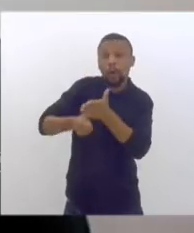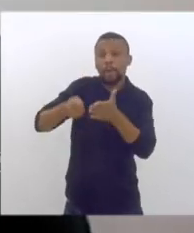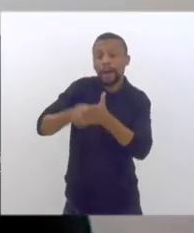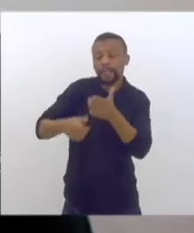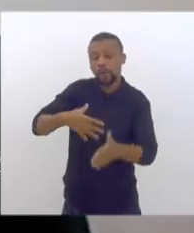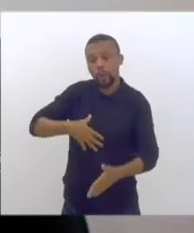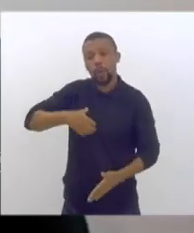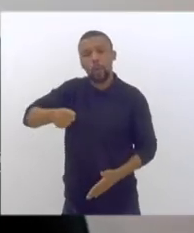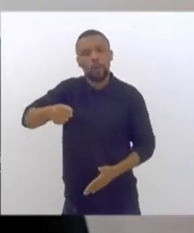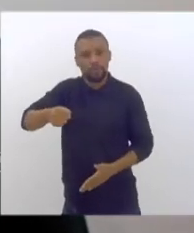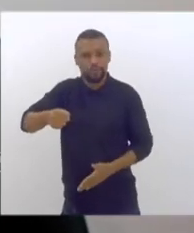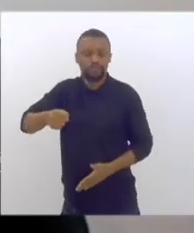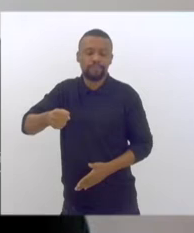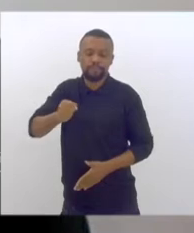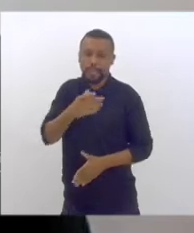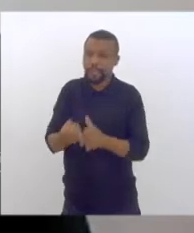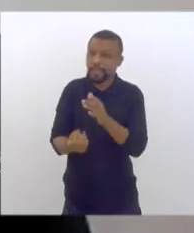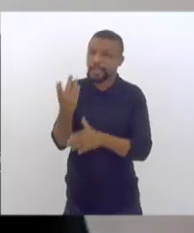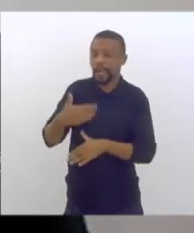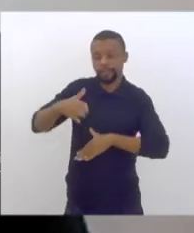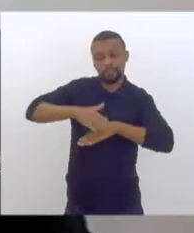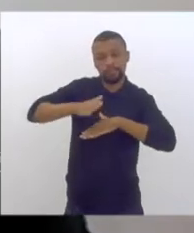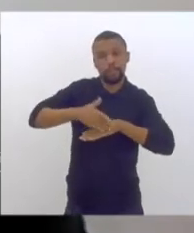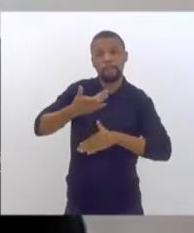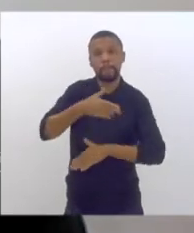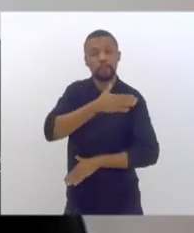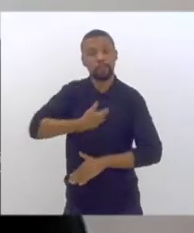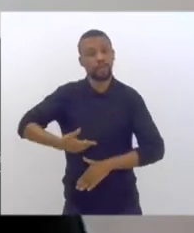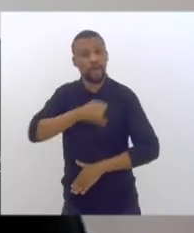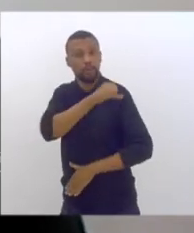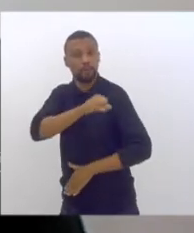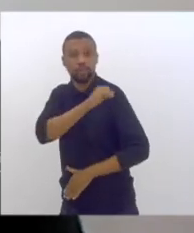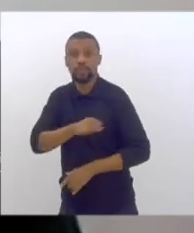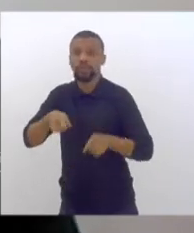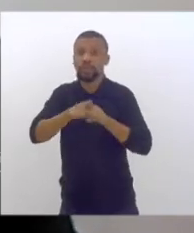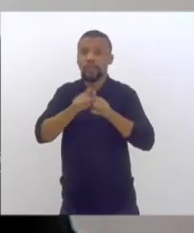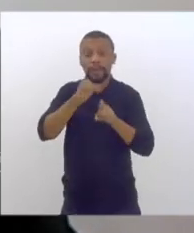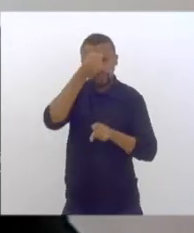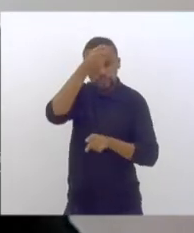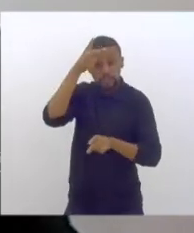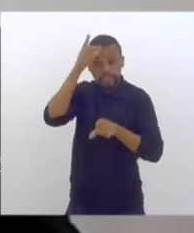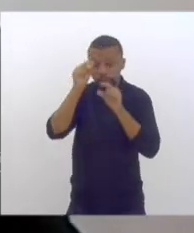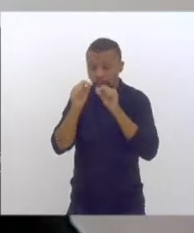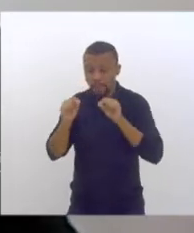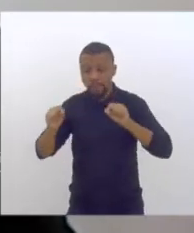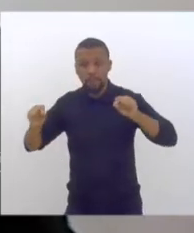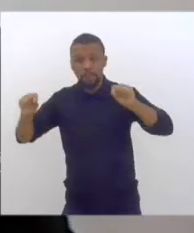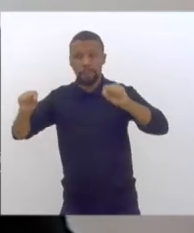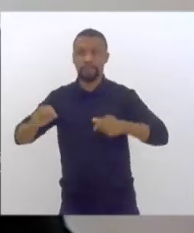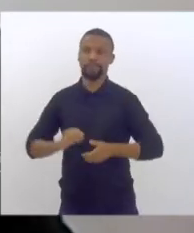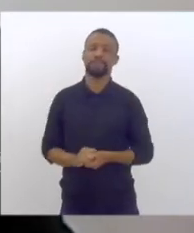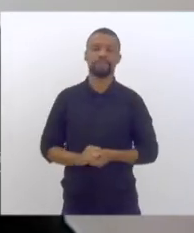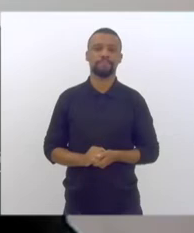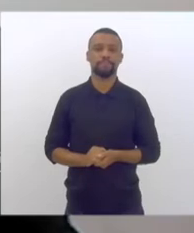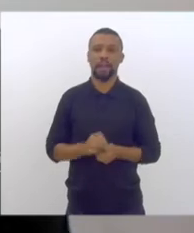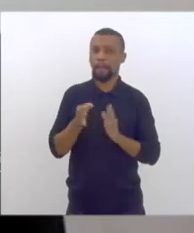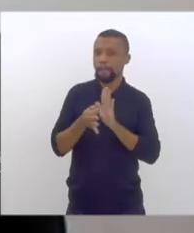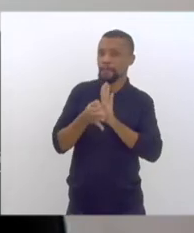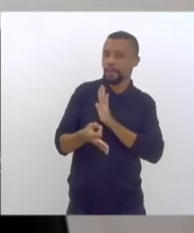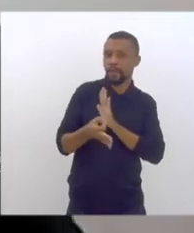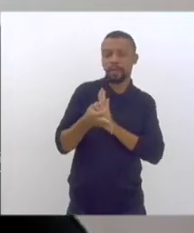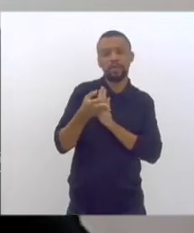a ser implementado pelo Estado do Rio de Janeiro e dá outras providências o parecer